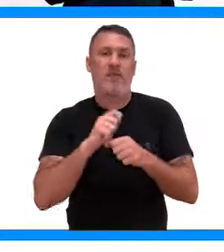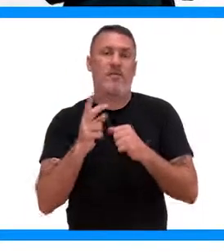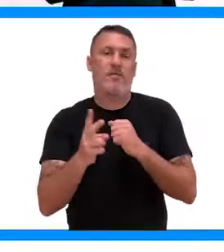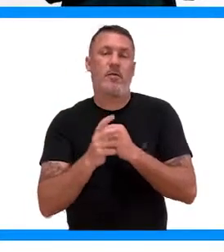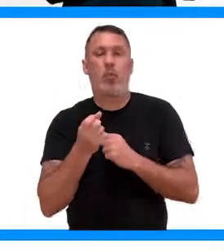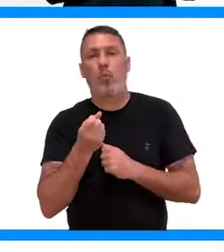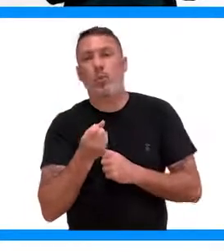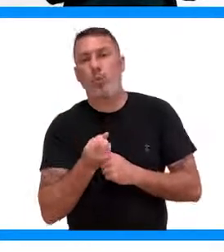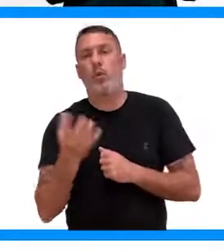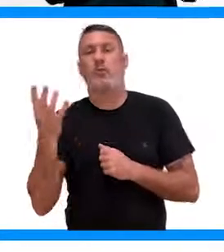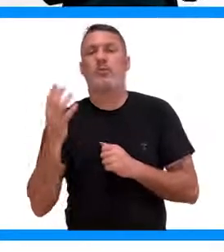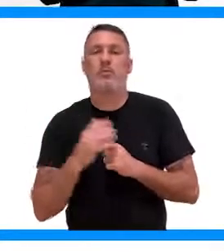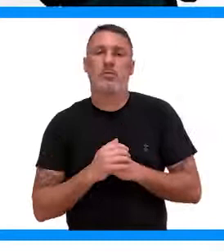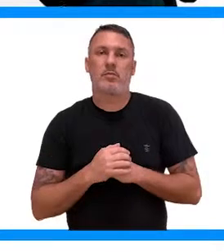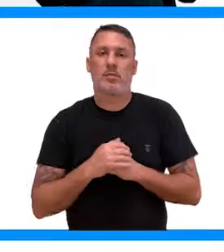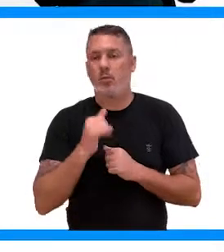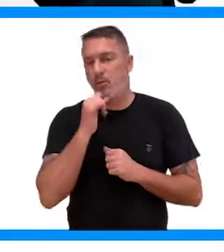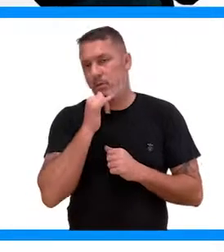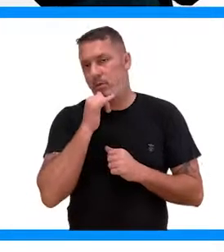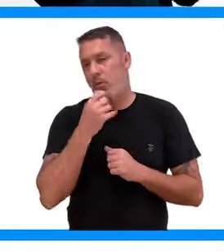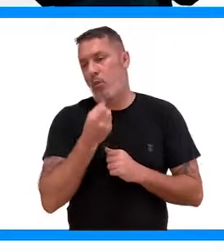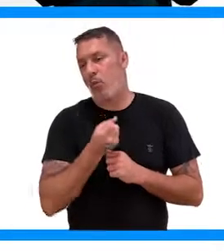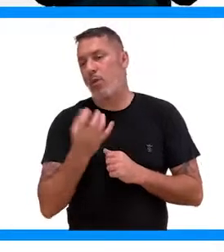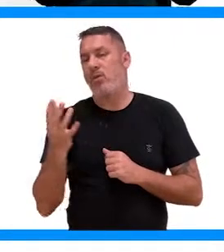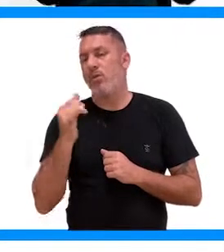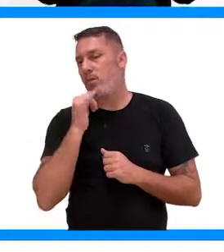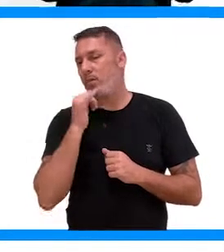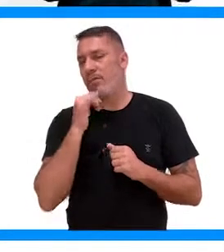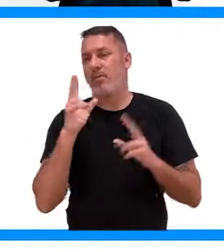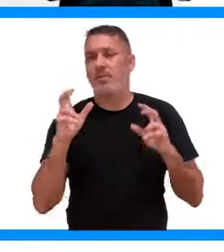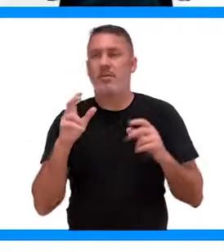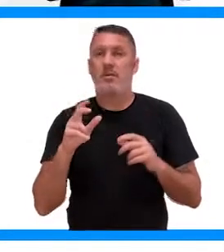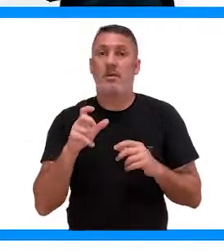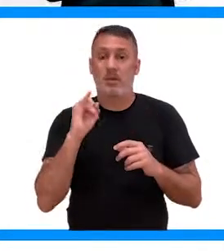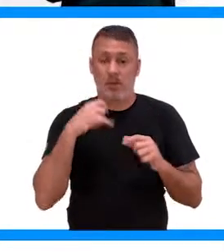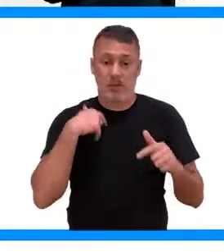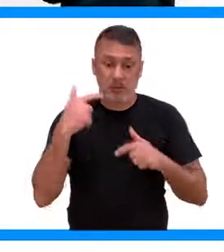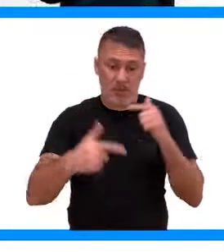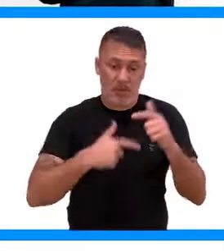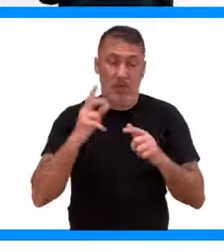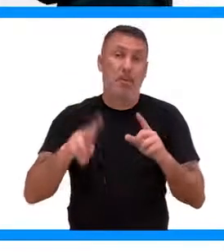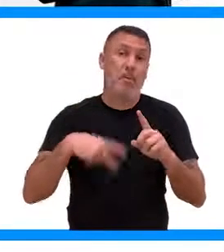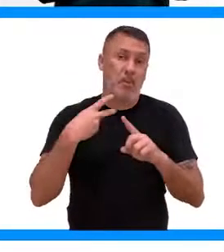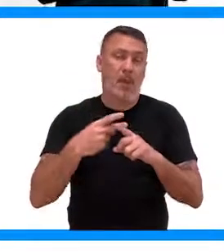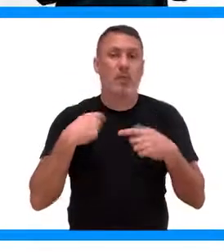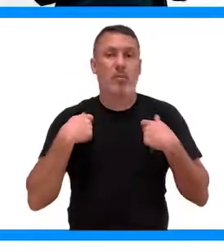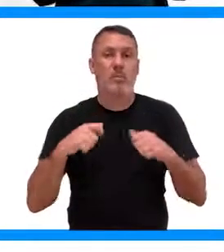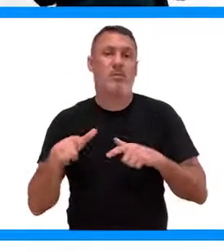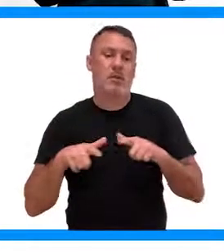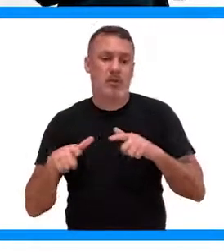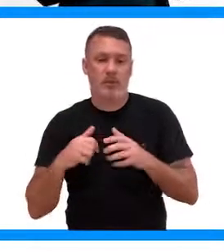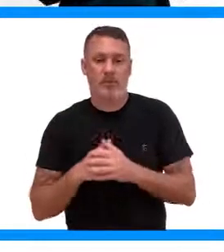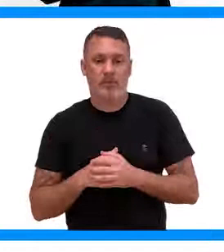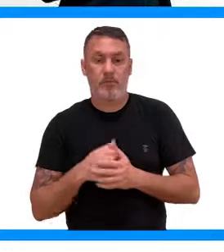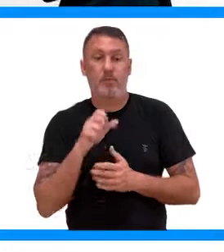mais. Bien? Quanto mais eu trabalho, mais necessito trabalhar. Quanto mais eu trabalho, mais preciso trabalhar.